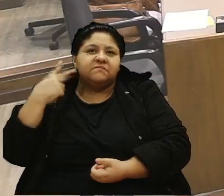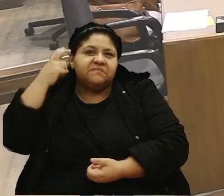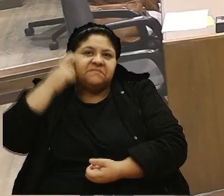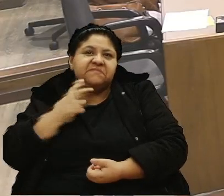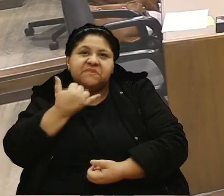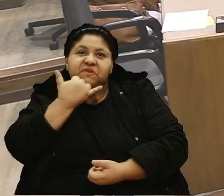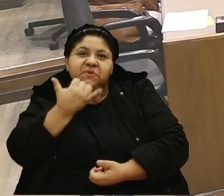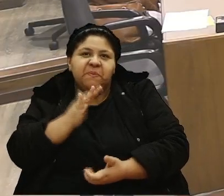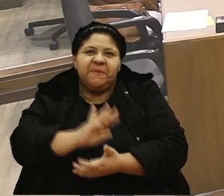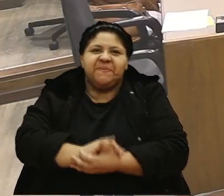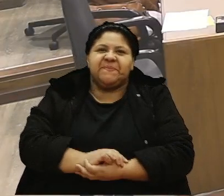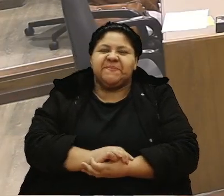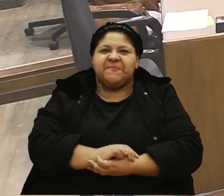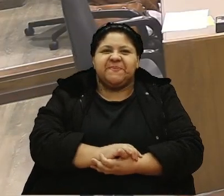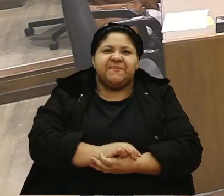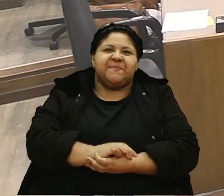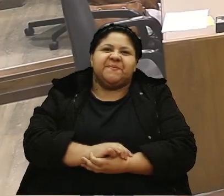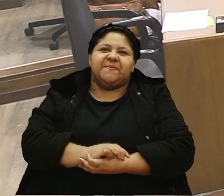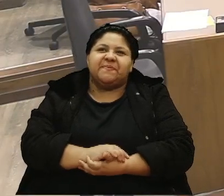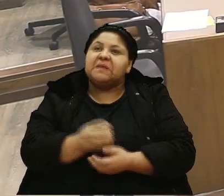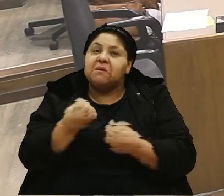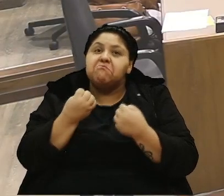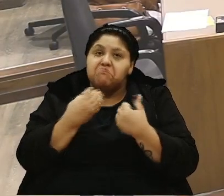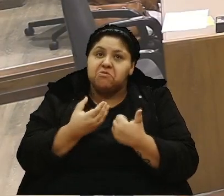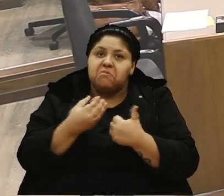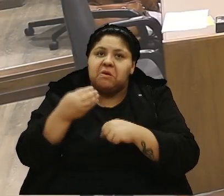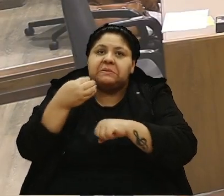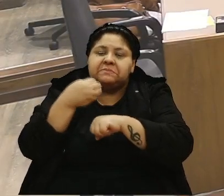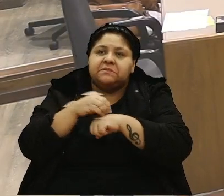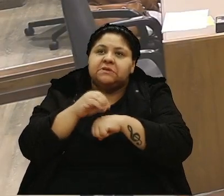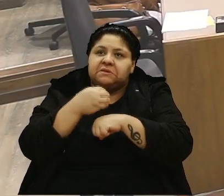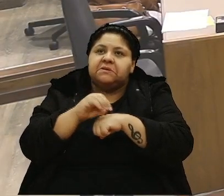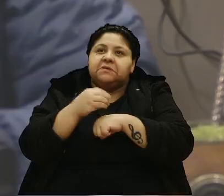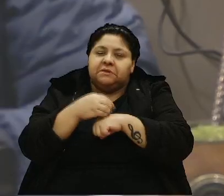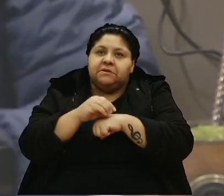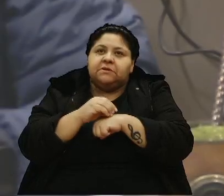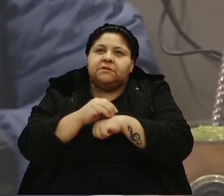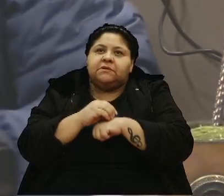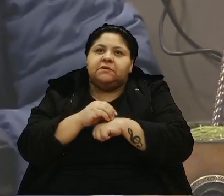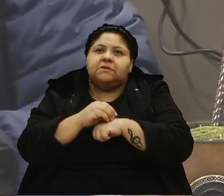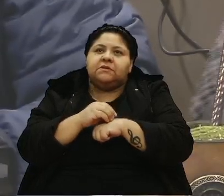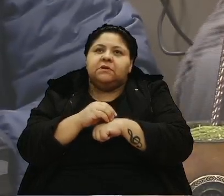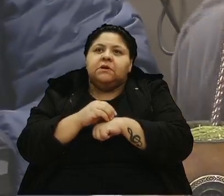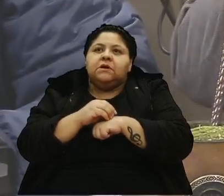desculpe. Muito boa a sugestão. Estou meio autista hoje.